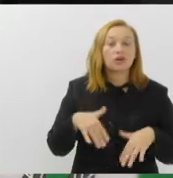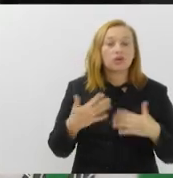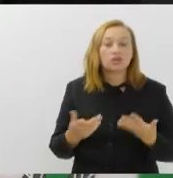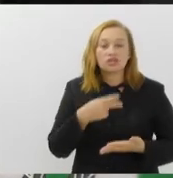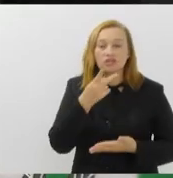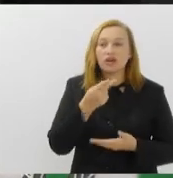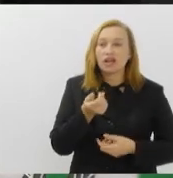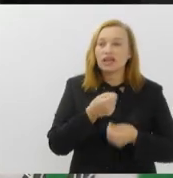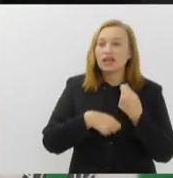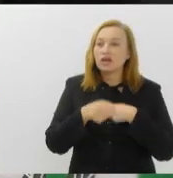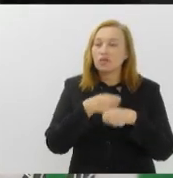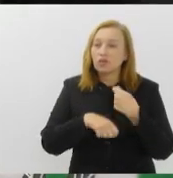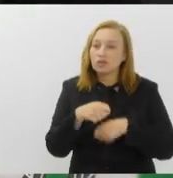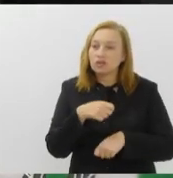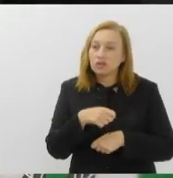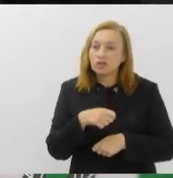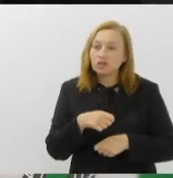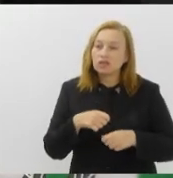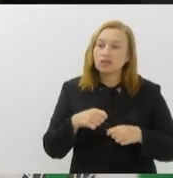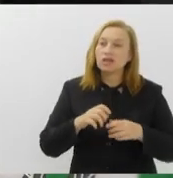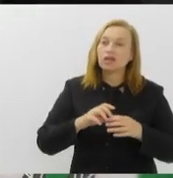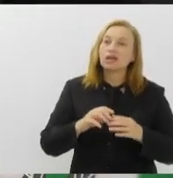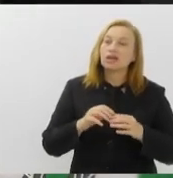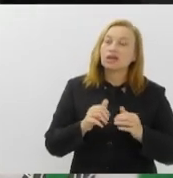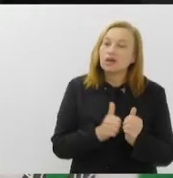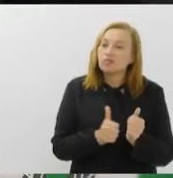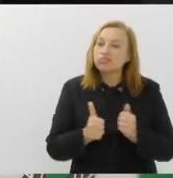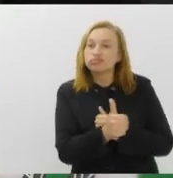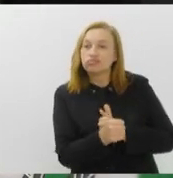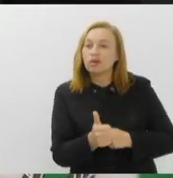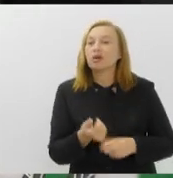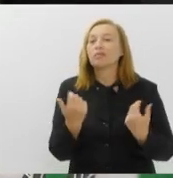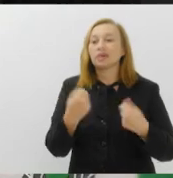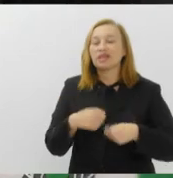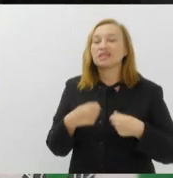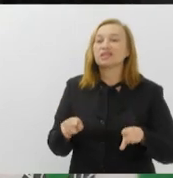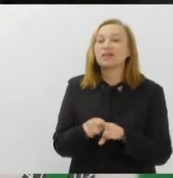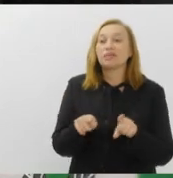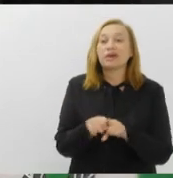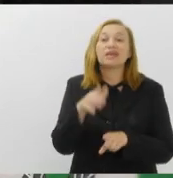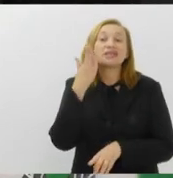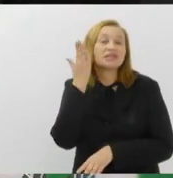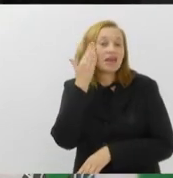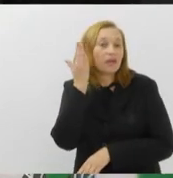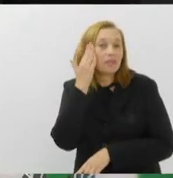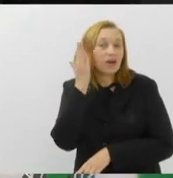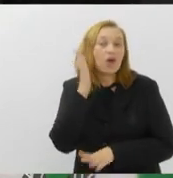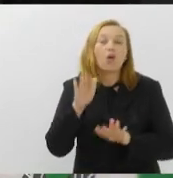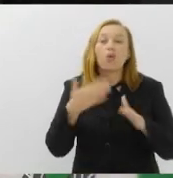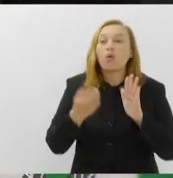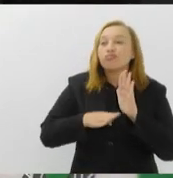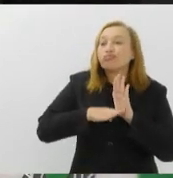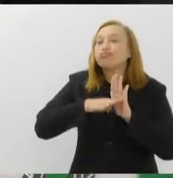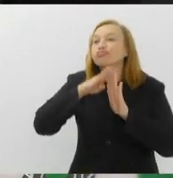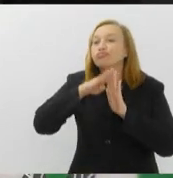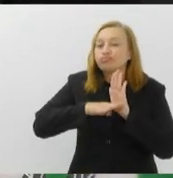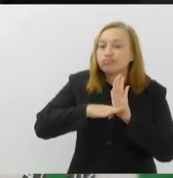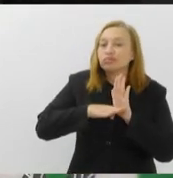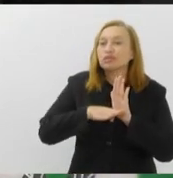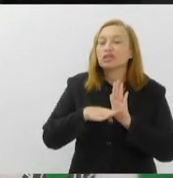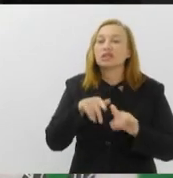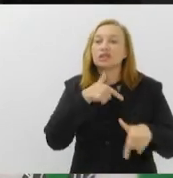de economia, de autonomia econômica, a gente precisa também saber qual é o nível de trabalho e